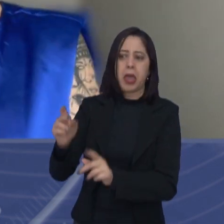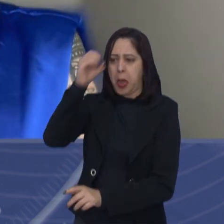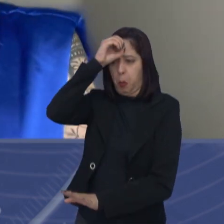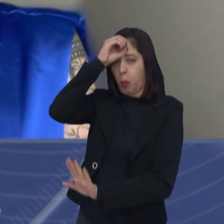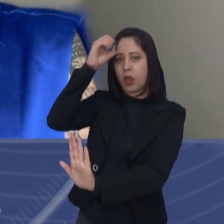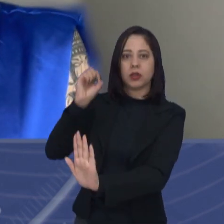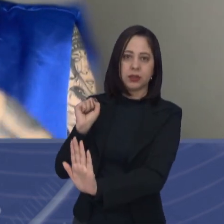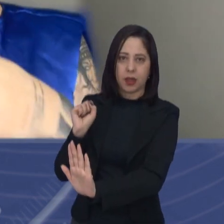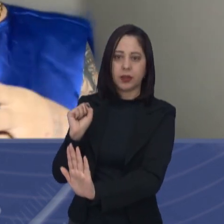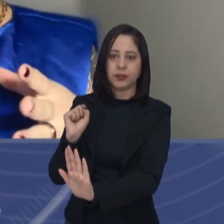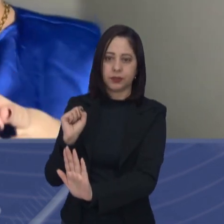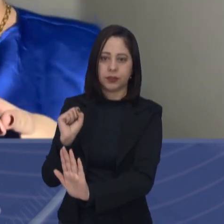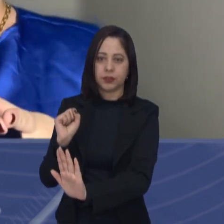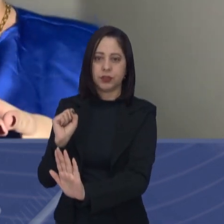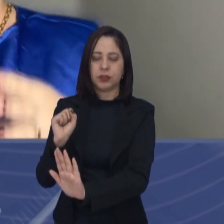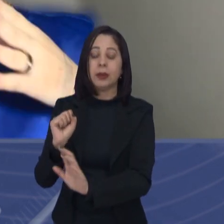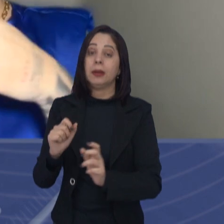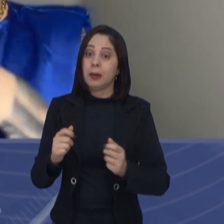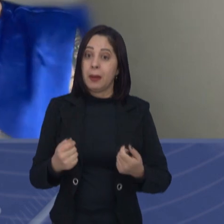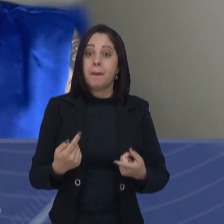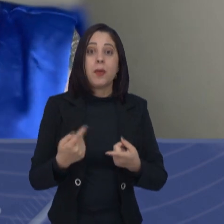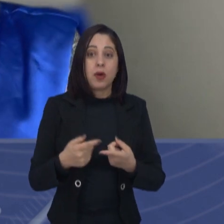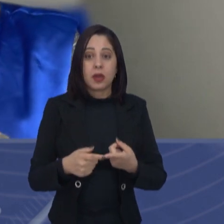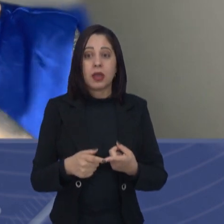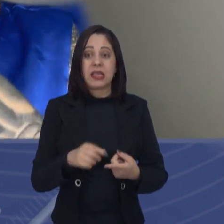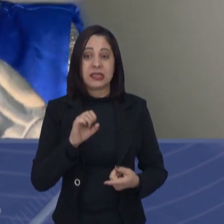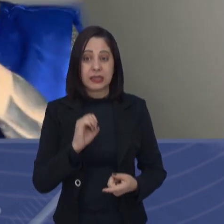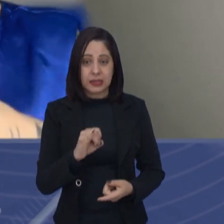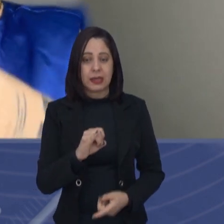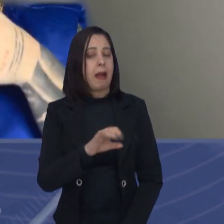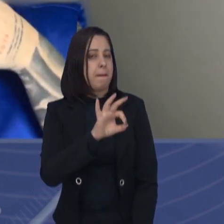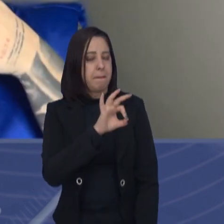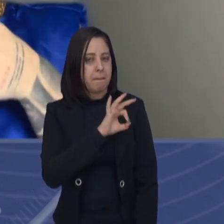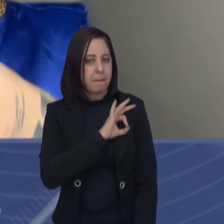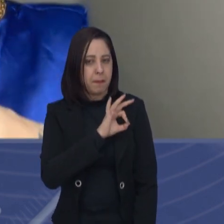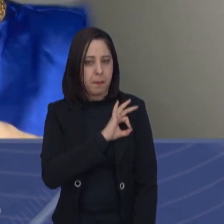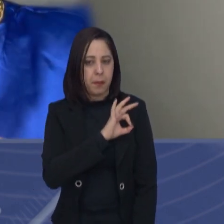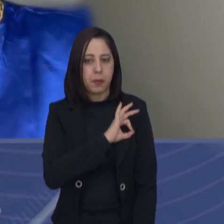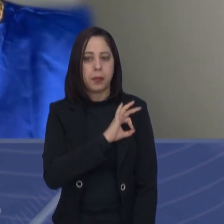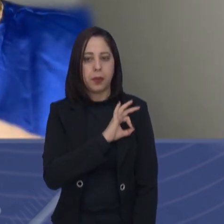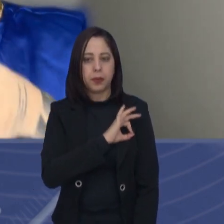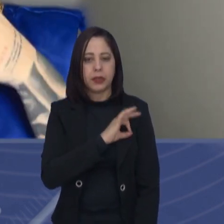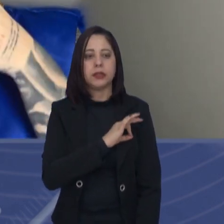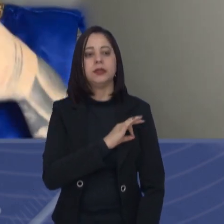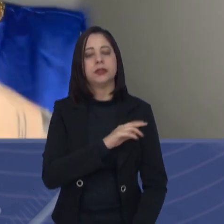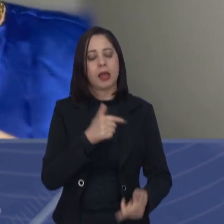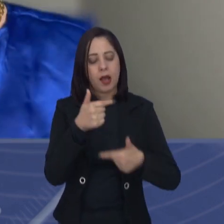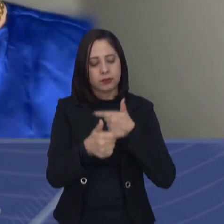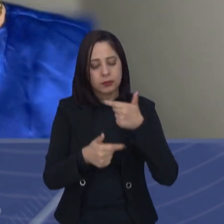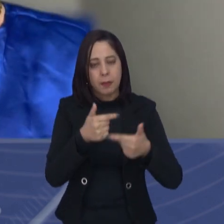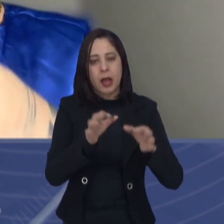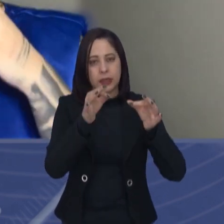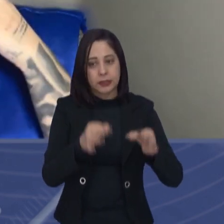Pode acontecer e é legal que aconteça, porque a partir do momento que a gente trabalha de maneira com veracidade, né, com as